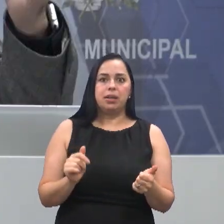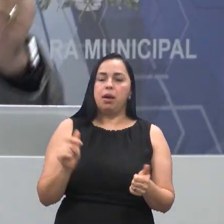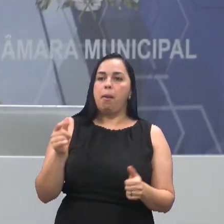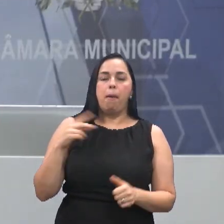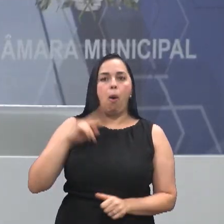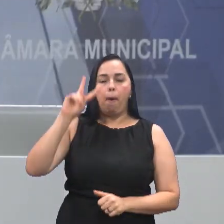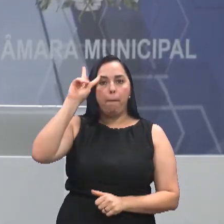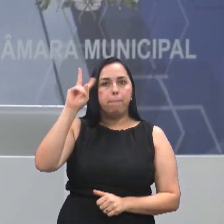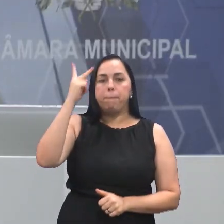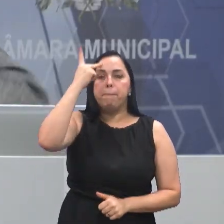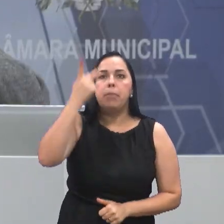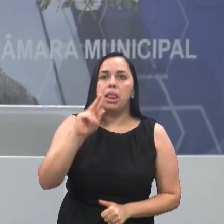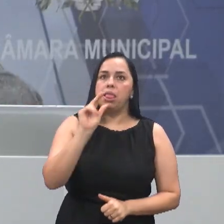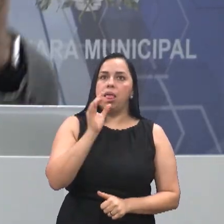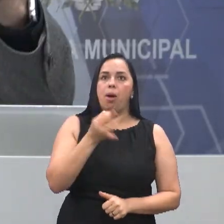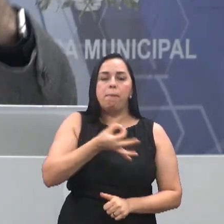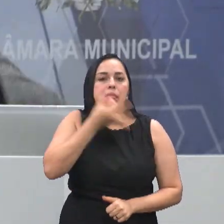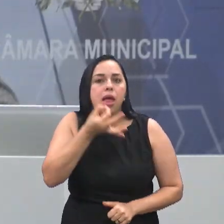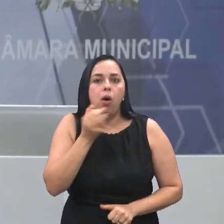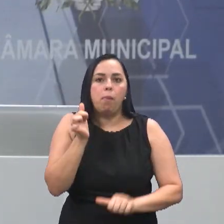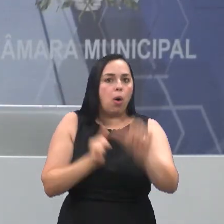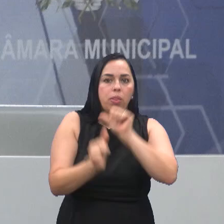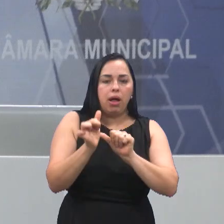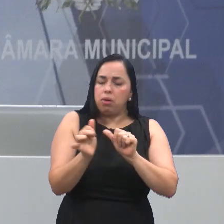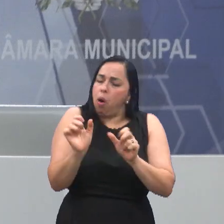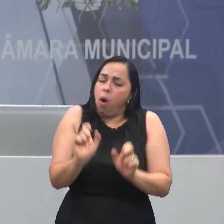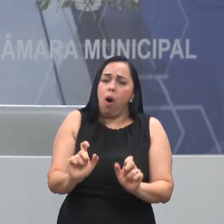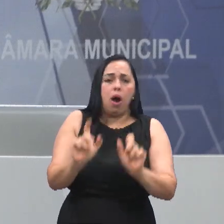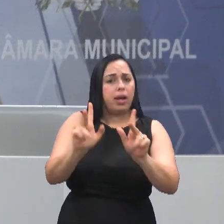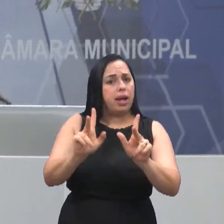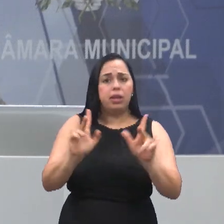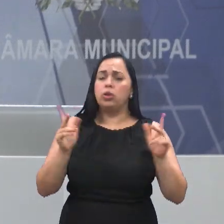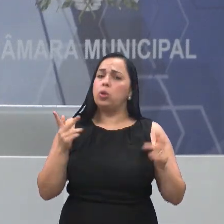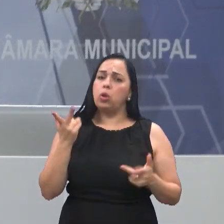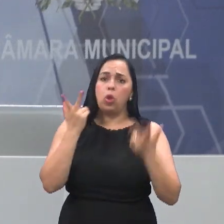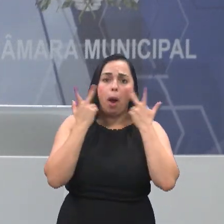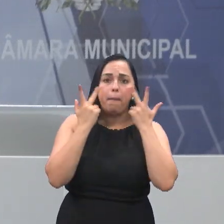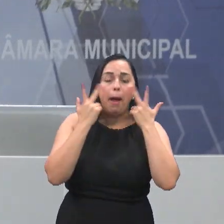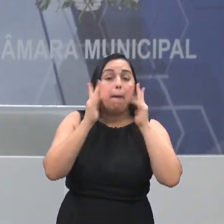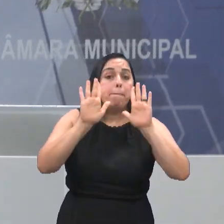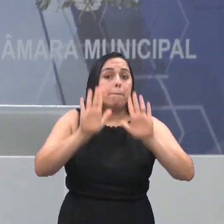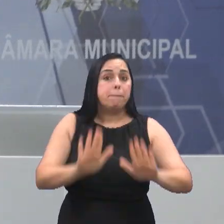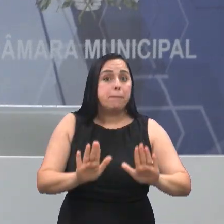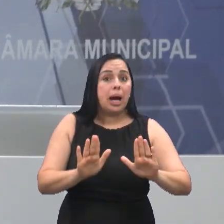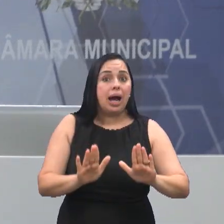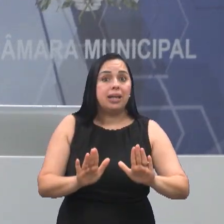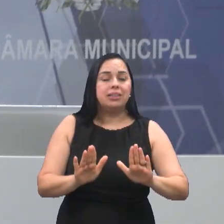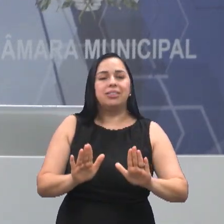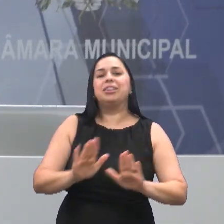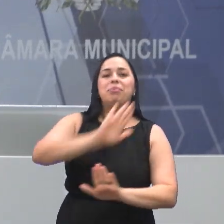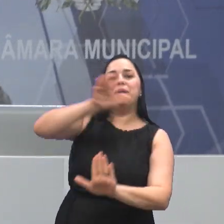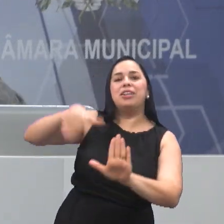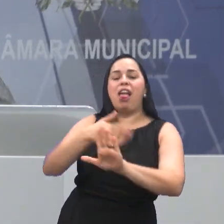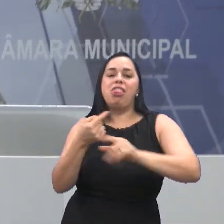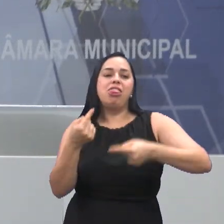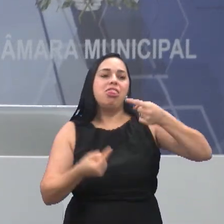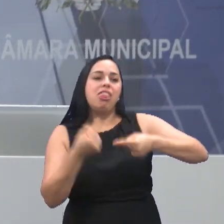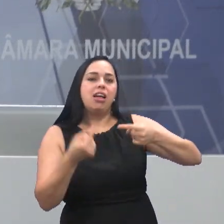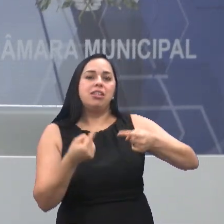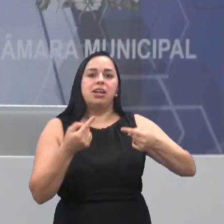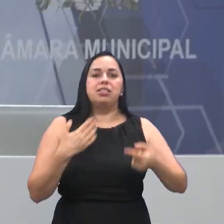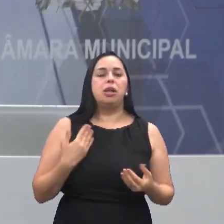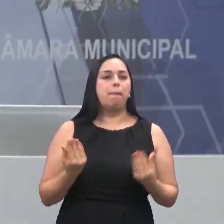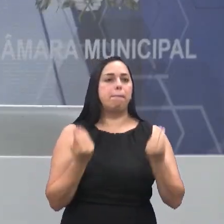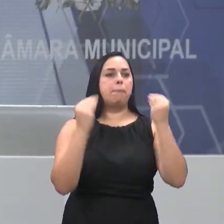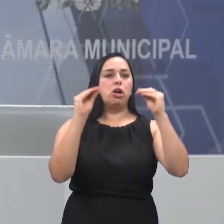posição política. É legítimo mudar a sua posição política. O que não se pode é fazer politicagem, de pegar as suas redes sociais